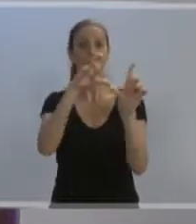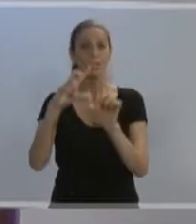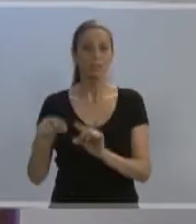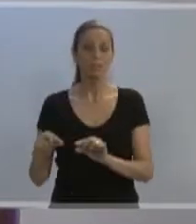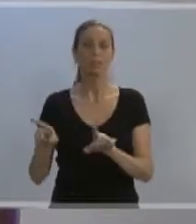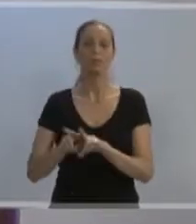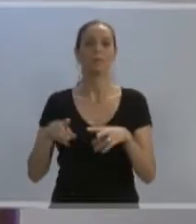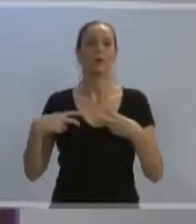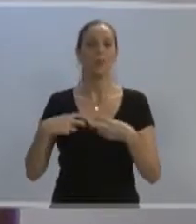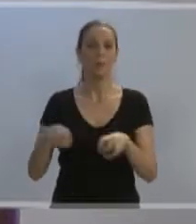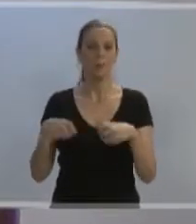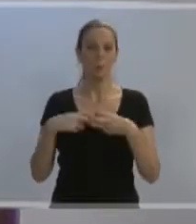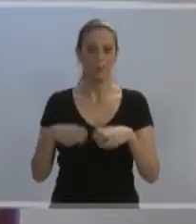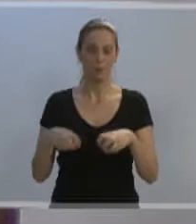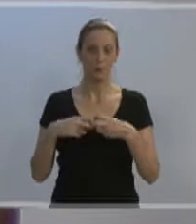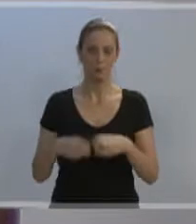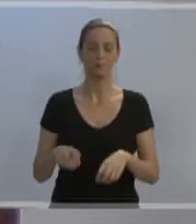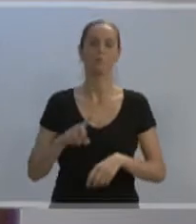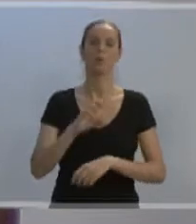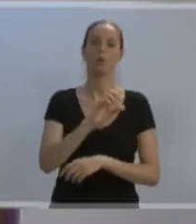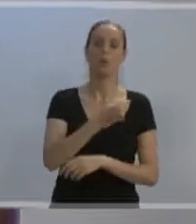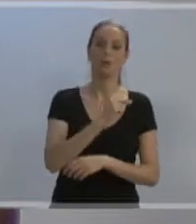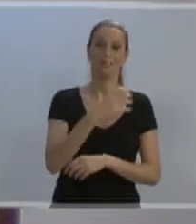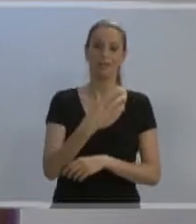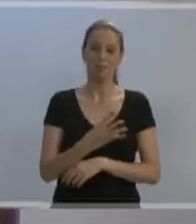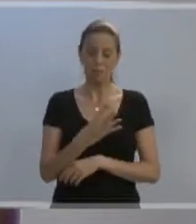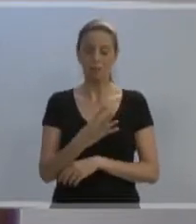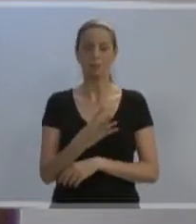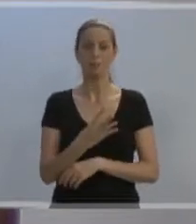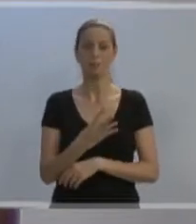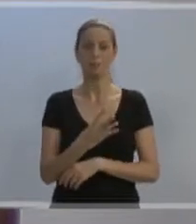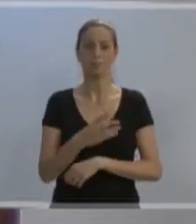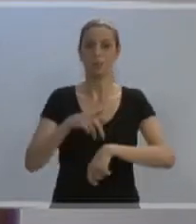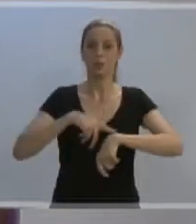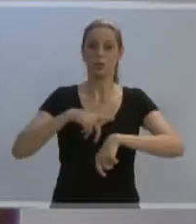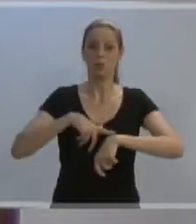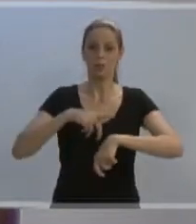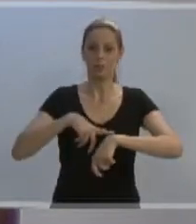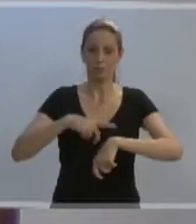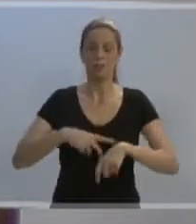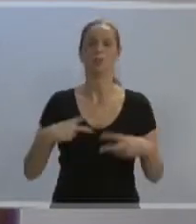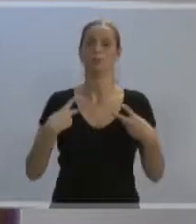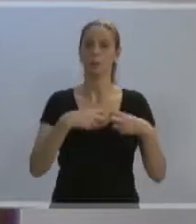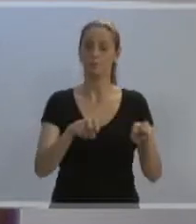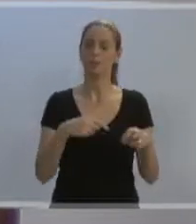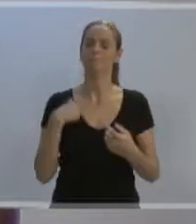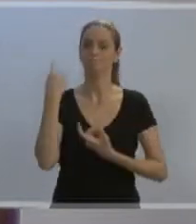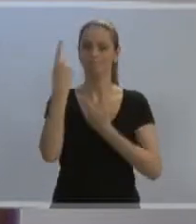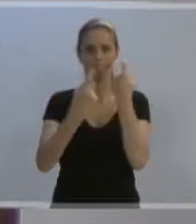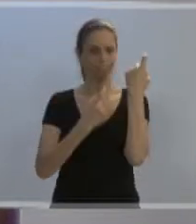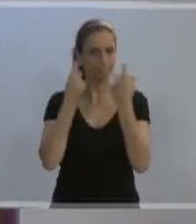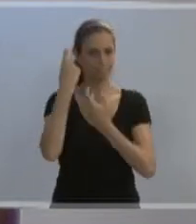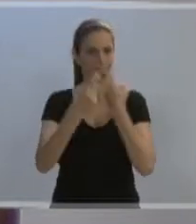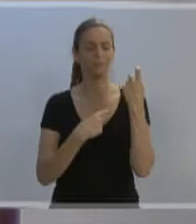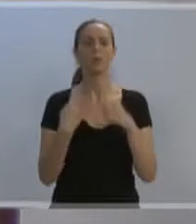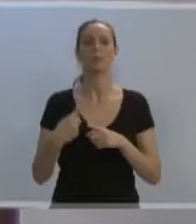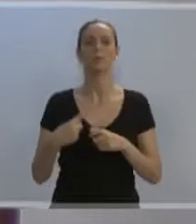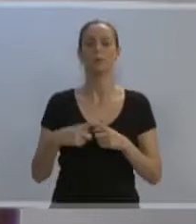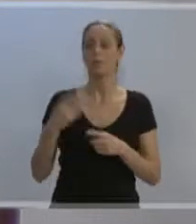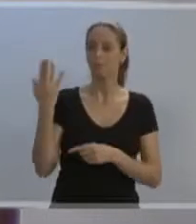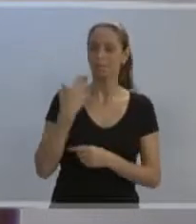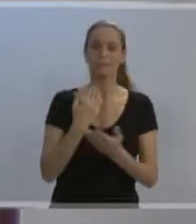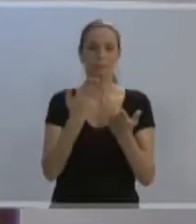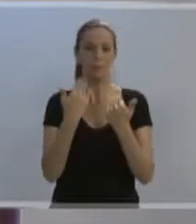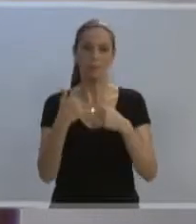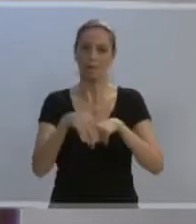dos ônibus, né, da oferta aí de 84 questões de horários de ônibus, isso me preocupou muito, porque quando a gente fez essa